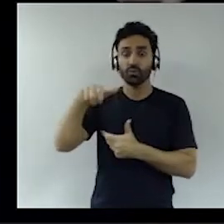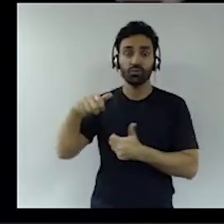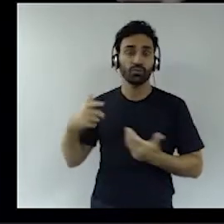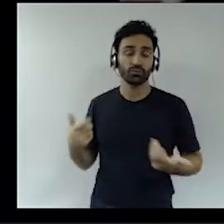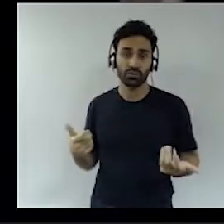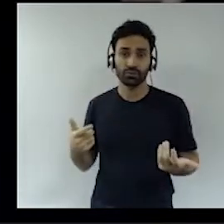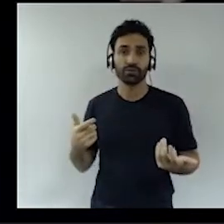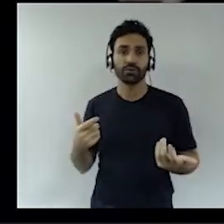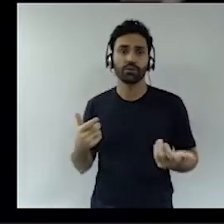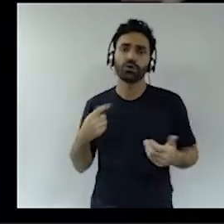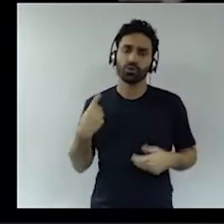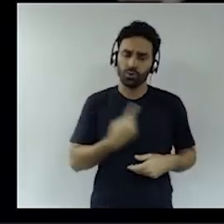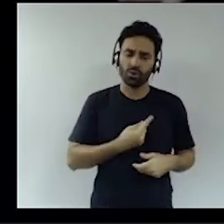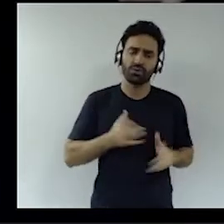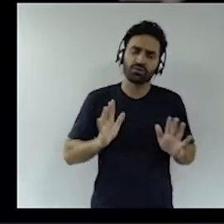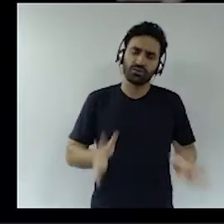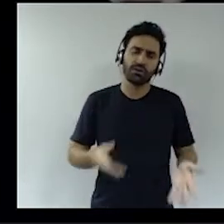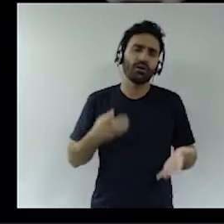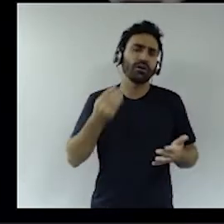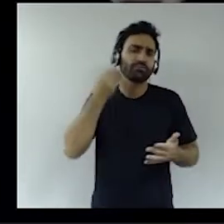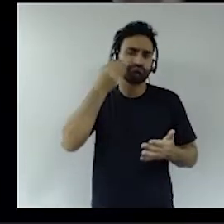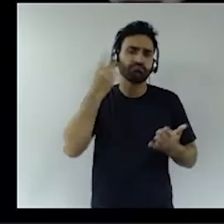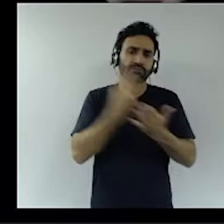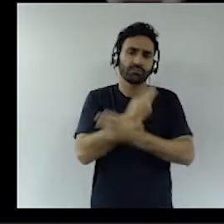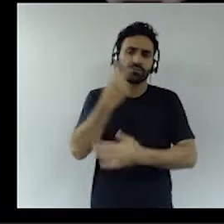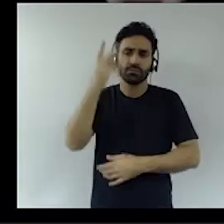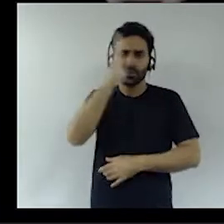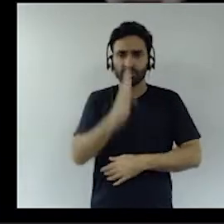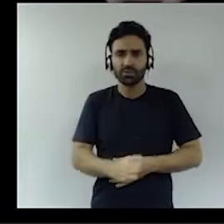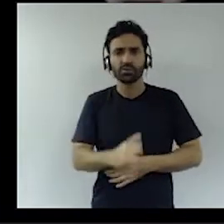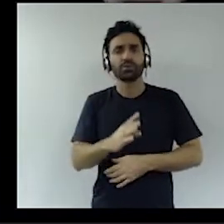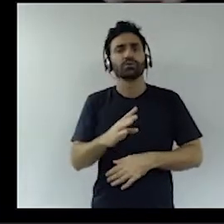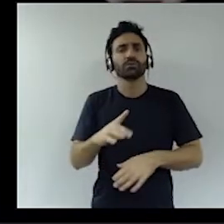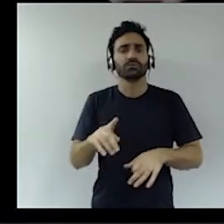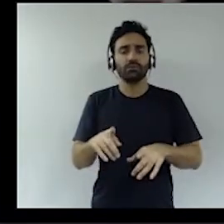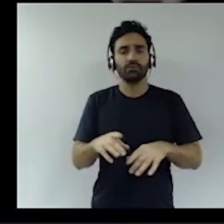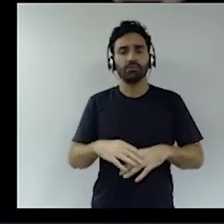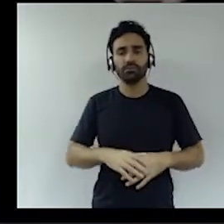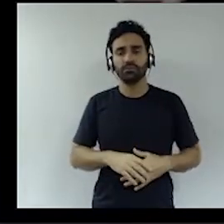nós vivenciamos aqui, vivenciamos no nosso país, vivenciamos na pele, na carne,